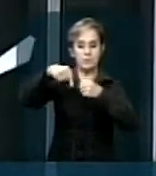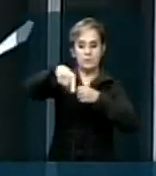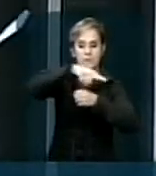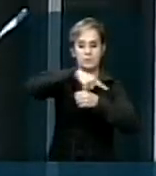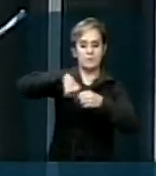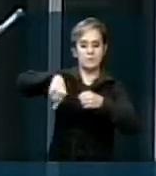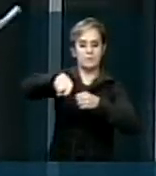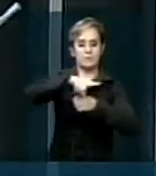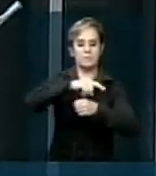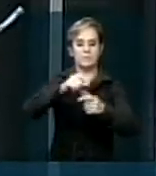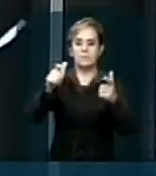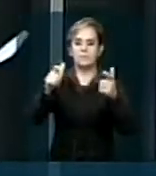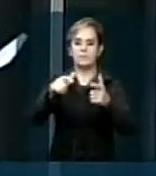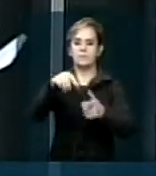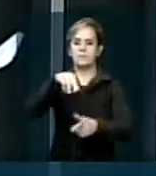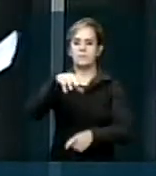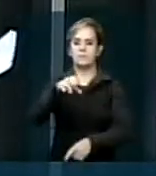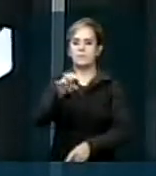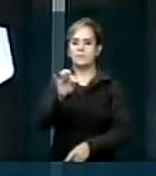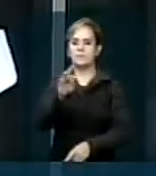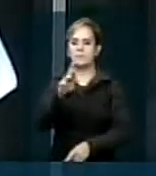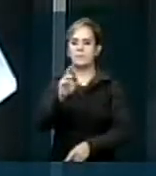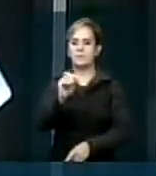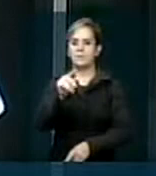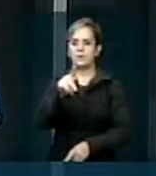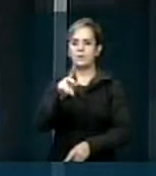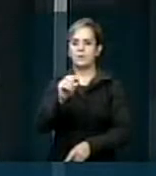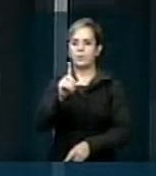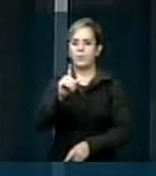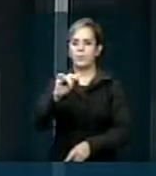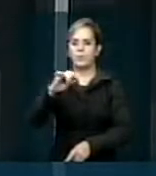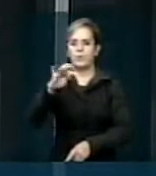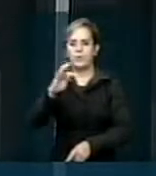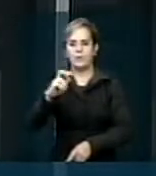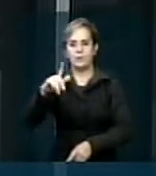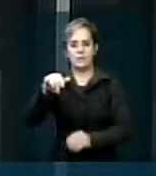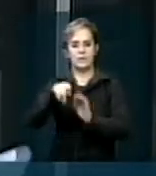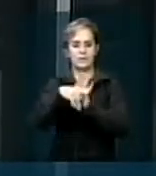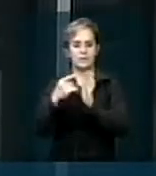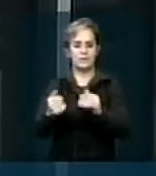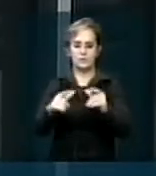região metropolitana do Distrito Federal, de Brasília.